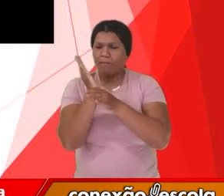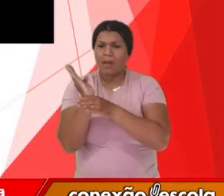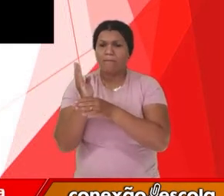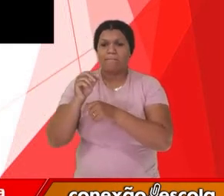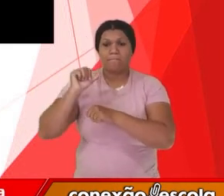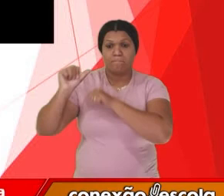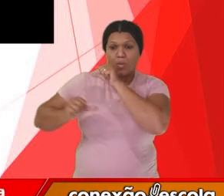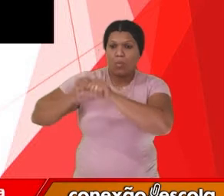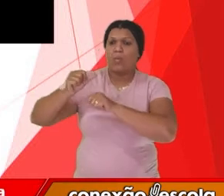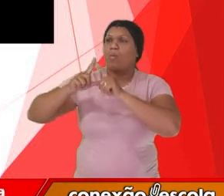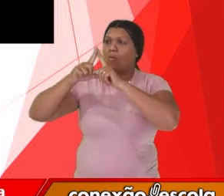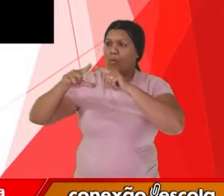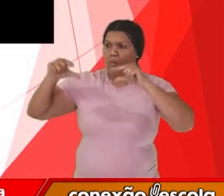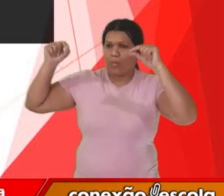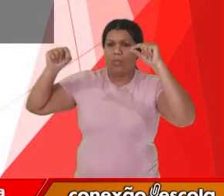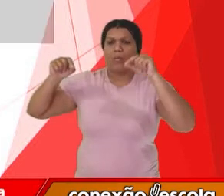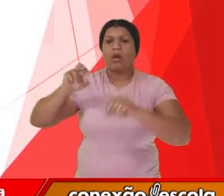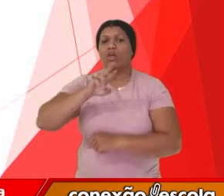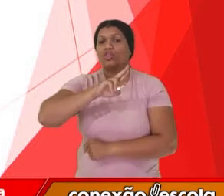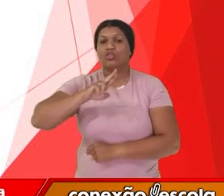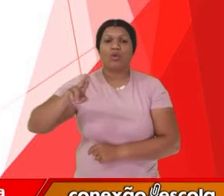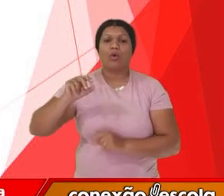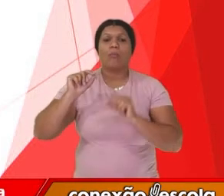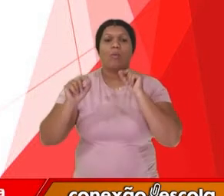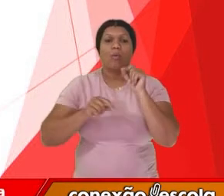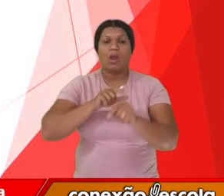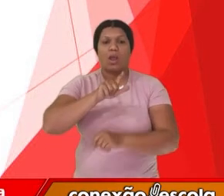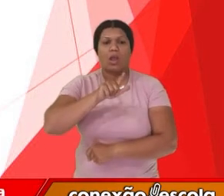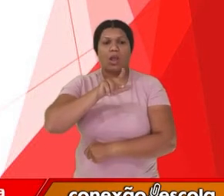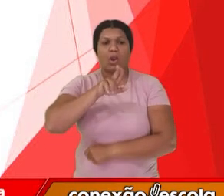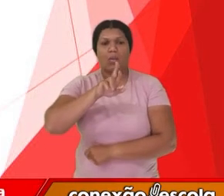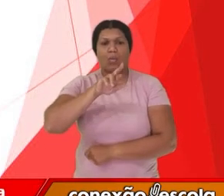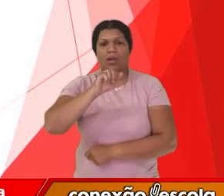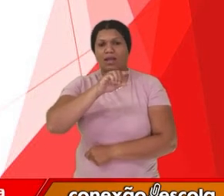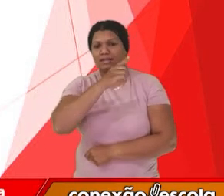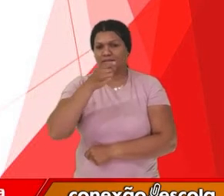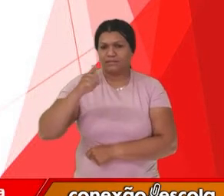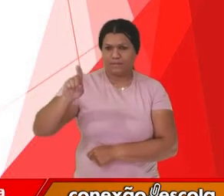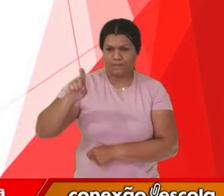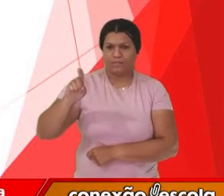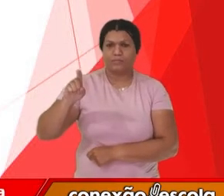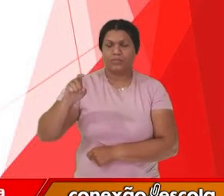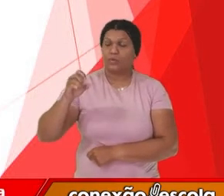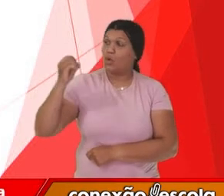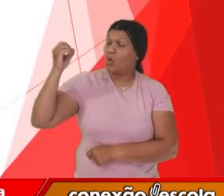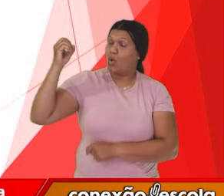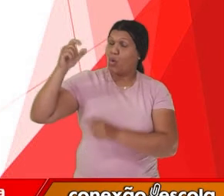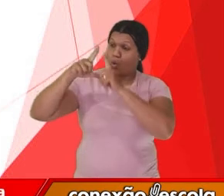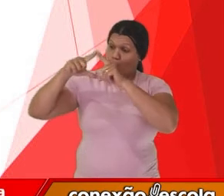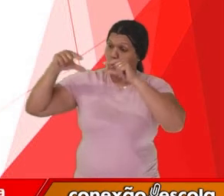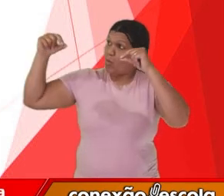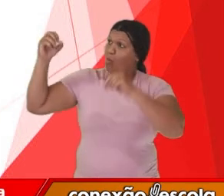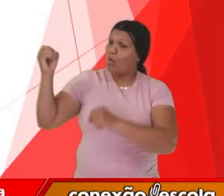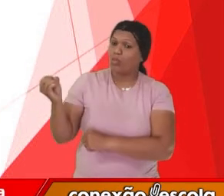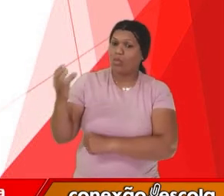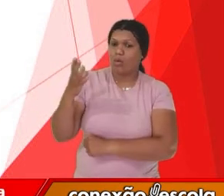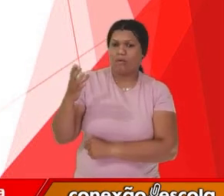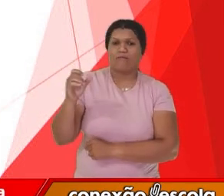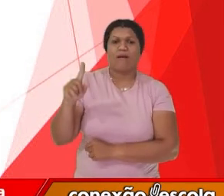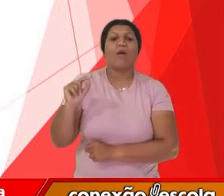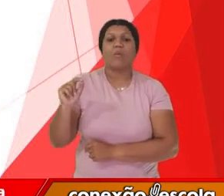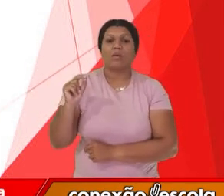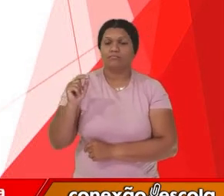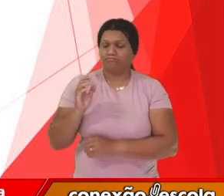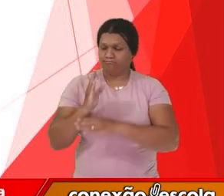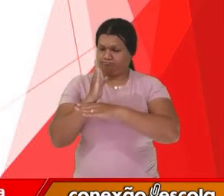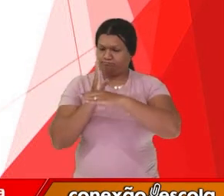da Lua, nós chamamos, então, de lunação. A lua nova ocorre quando ela está entre o